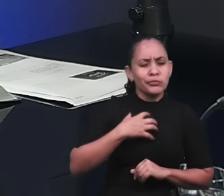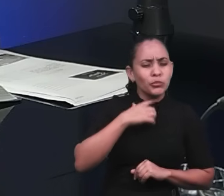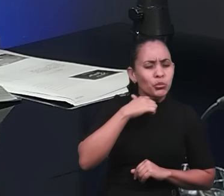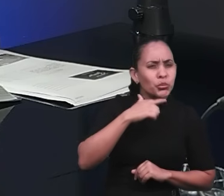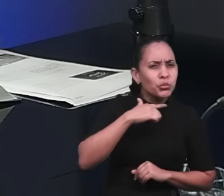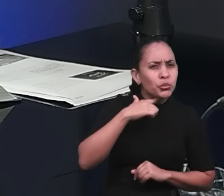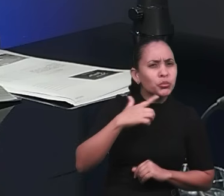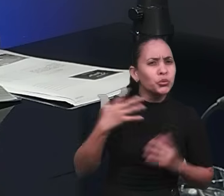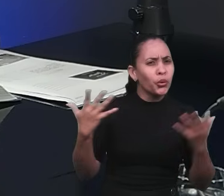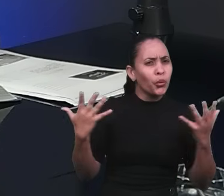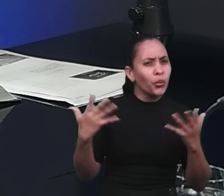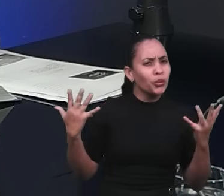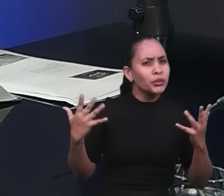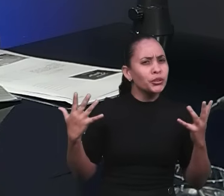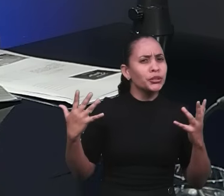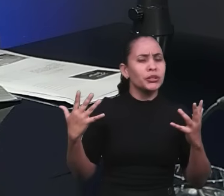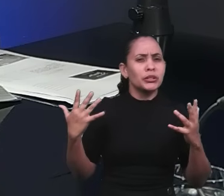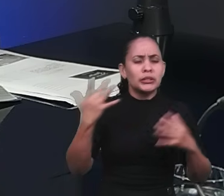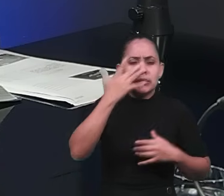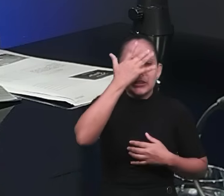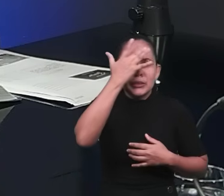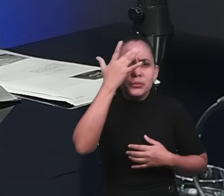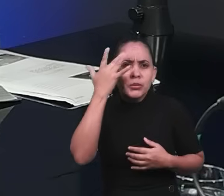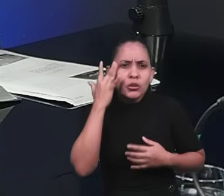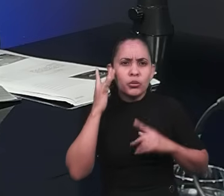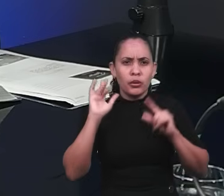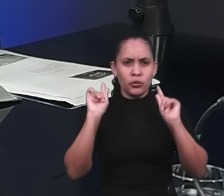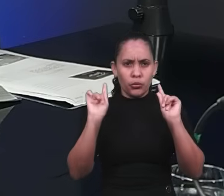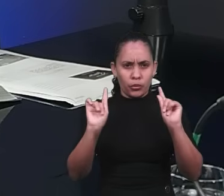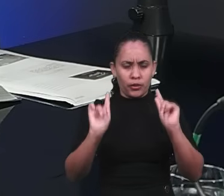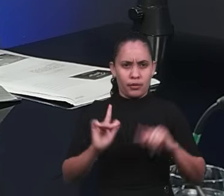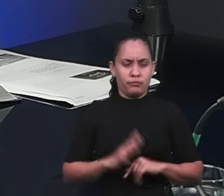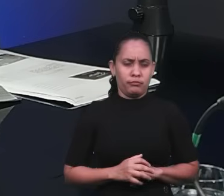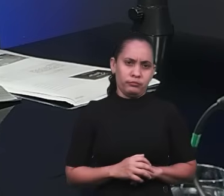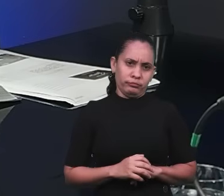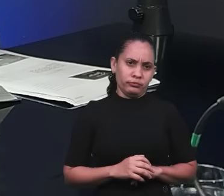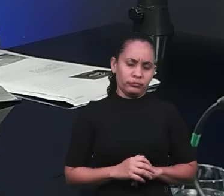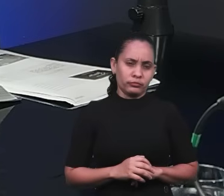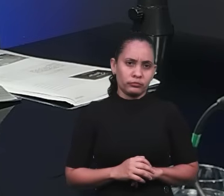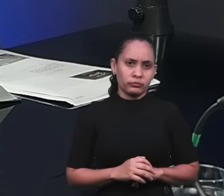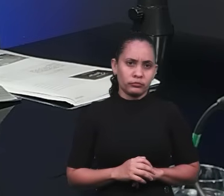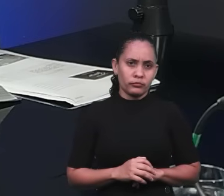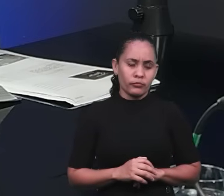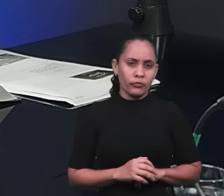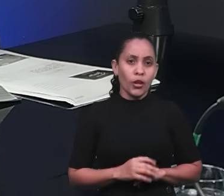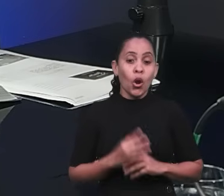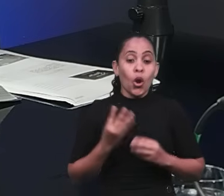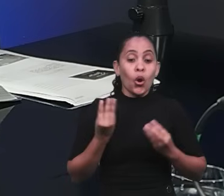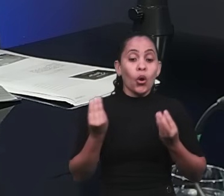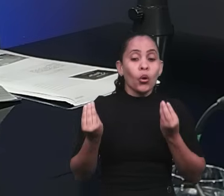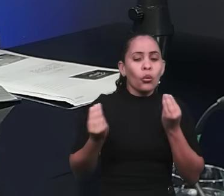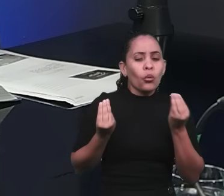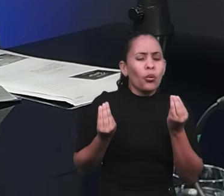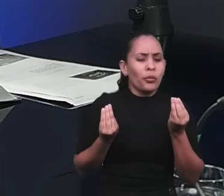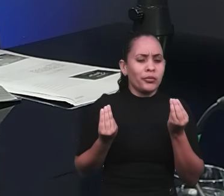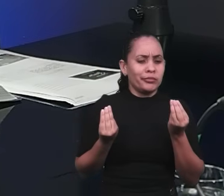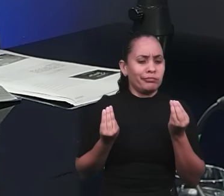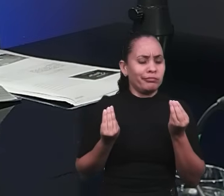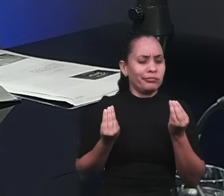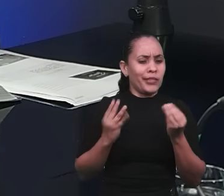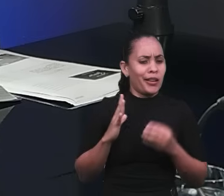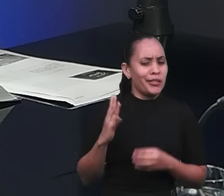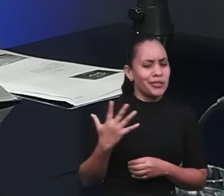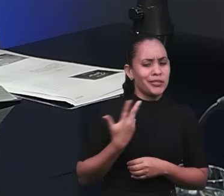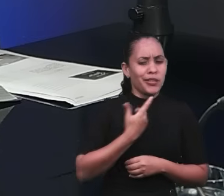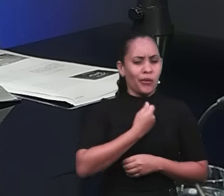homem, de todas as pessoas, é exatamente esta: como é que eu vou ser salvo?